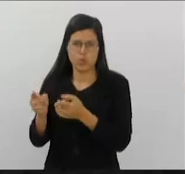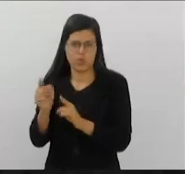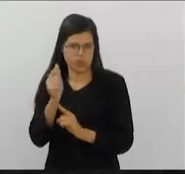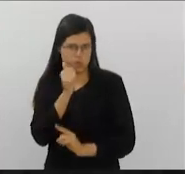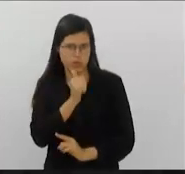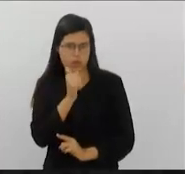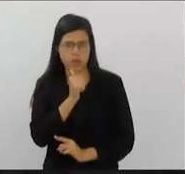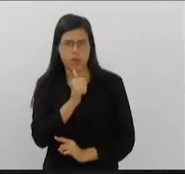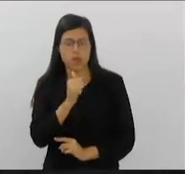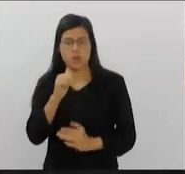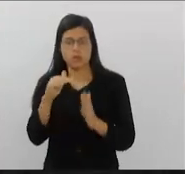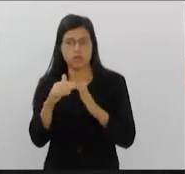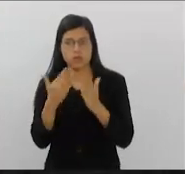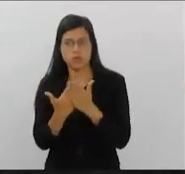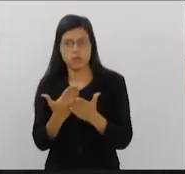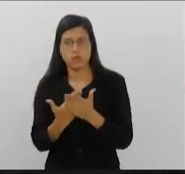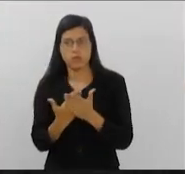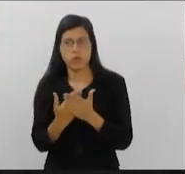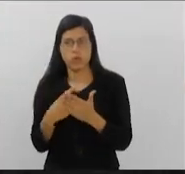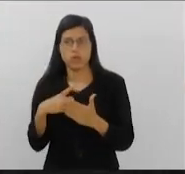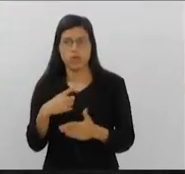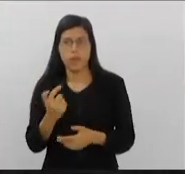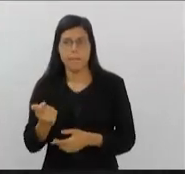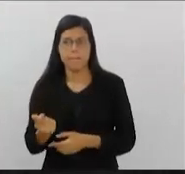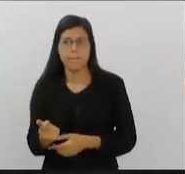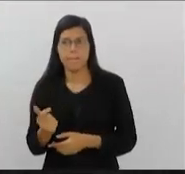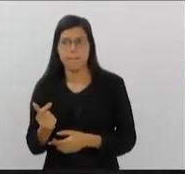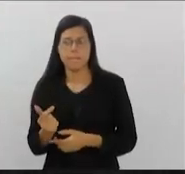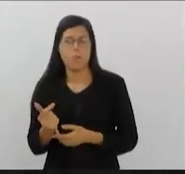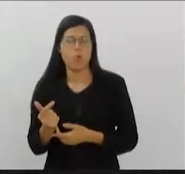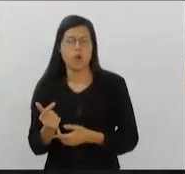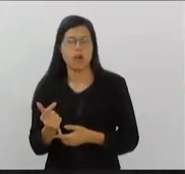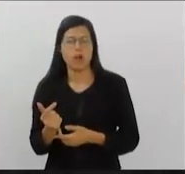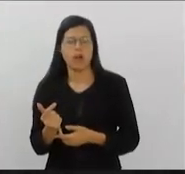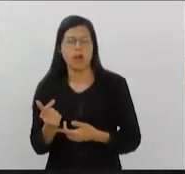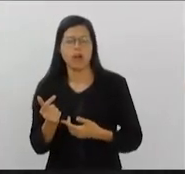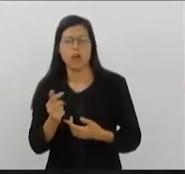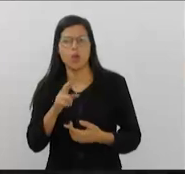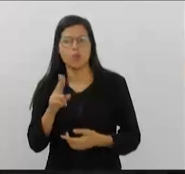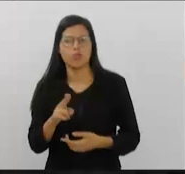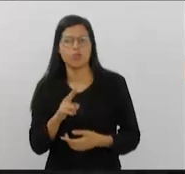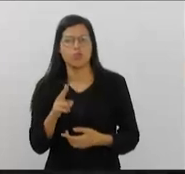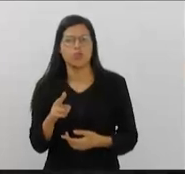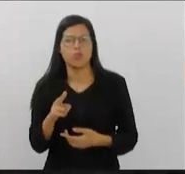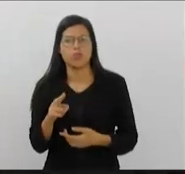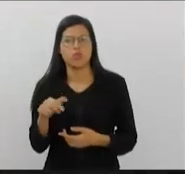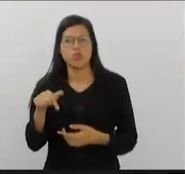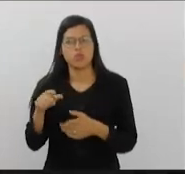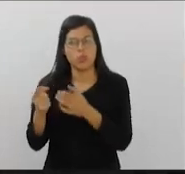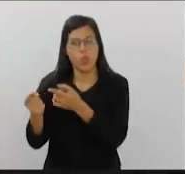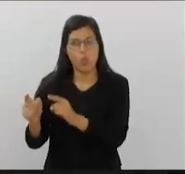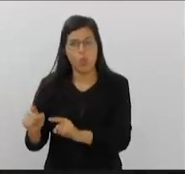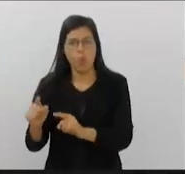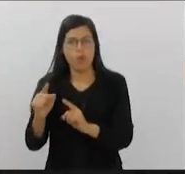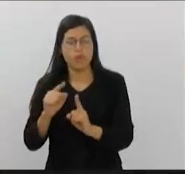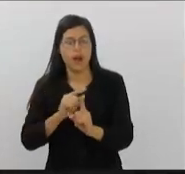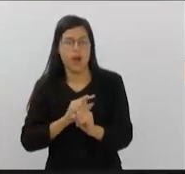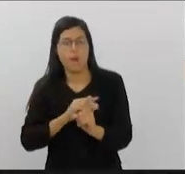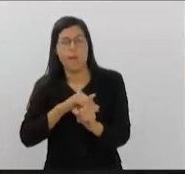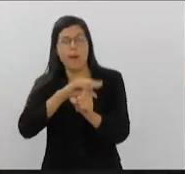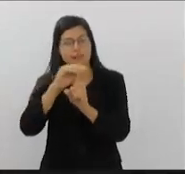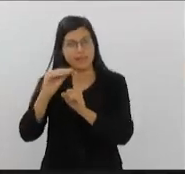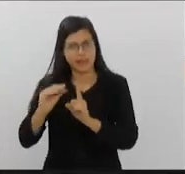as escolas elas têm pouca eficácia no sentido de coibir assédio a mulheres, e muitas vezes promovem ou são